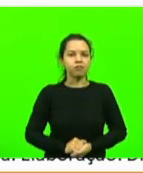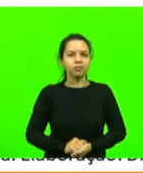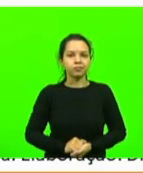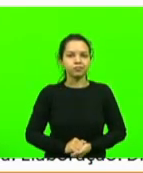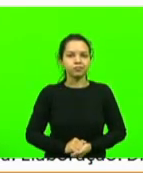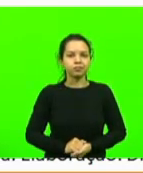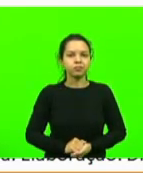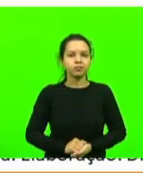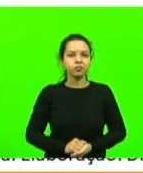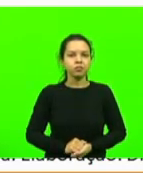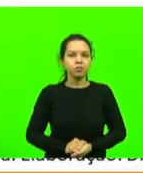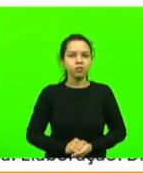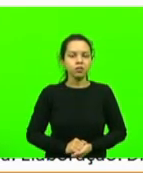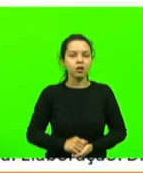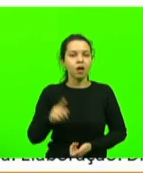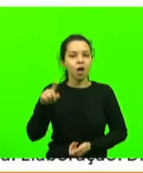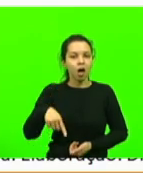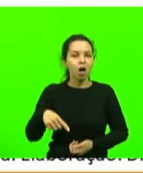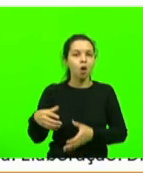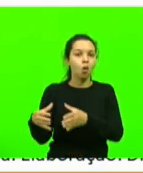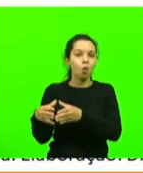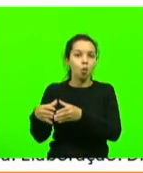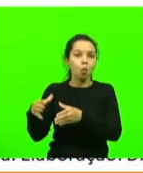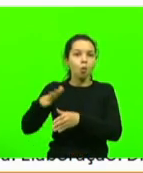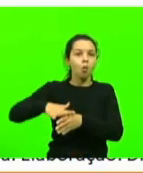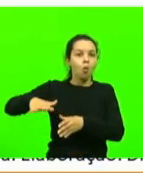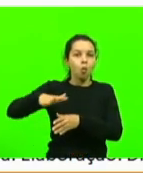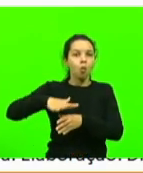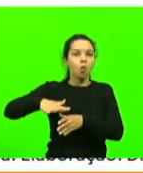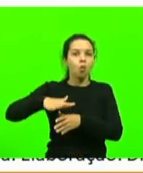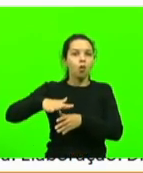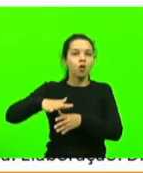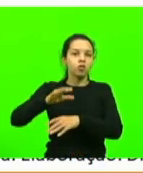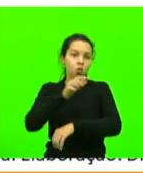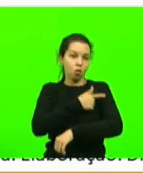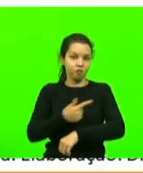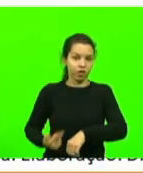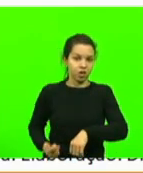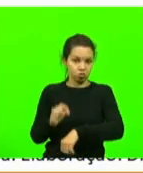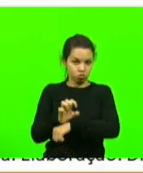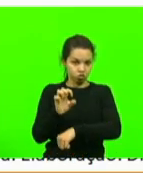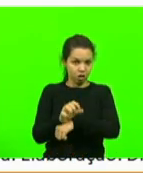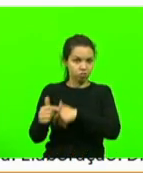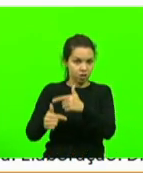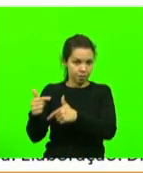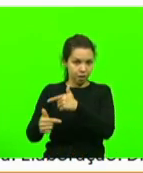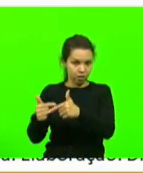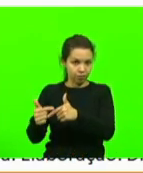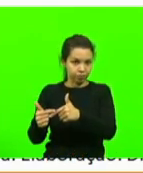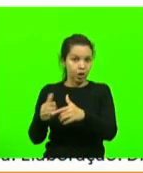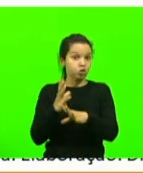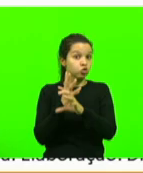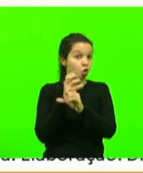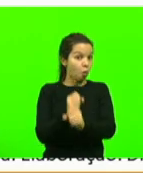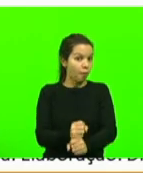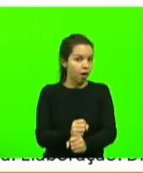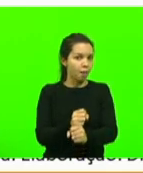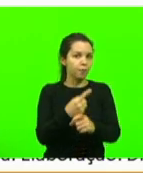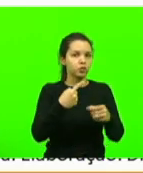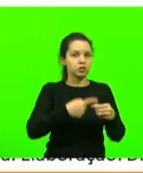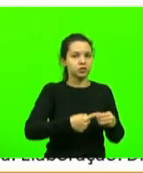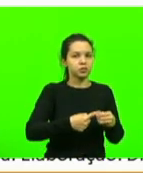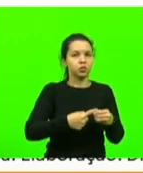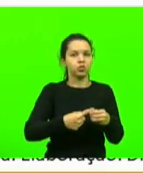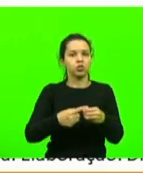são de estão na Esfera Estadual Então se a gente somar Município e Estado 82,2